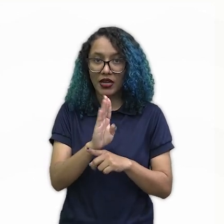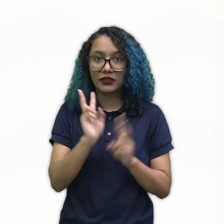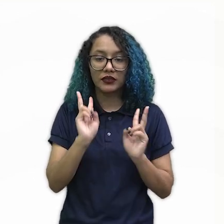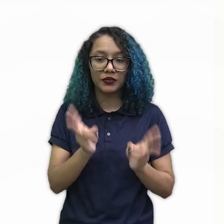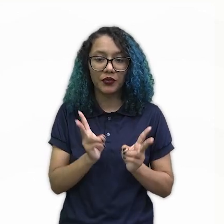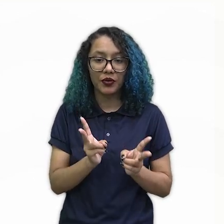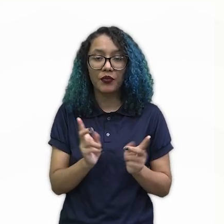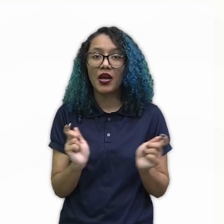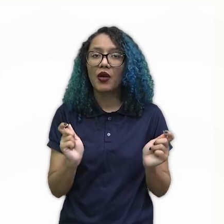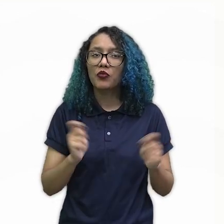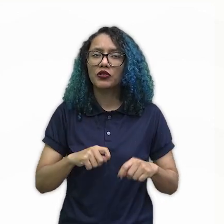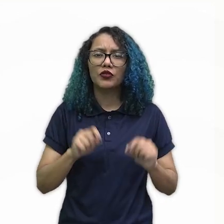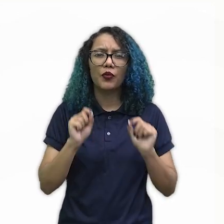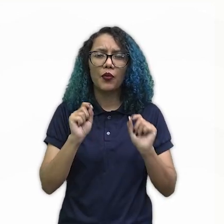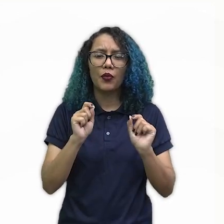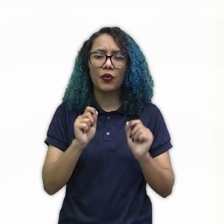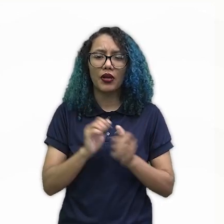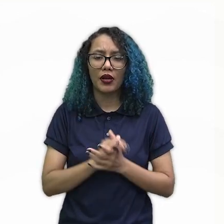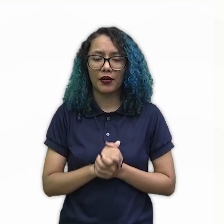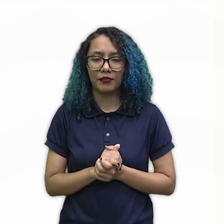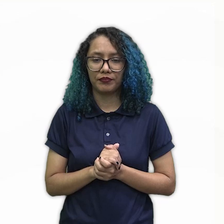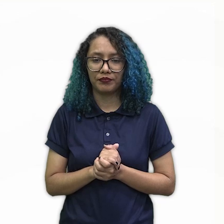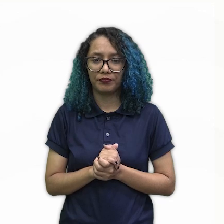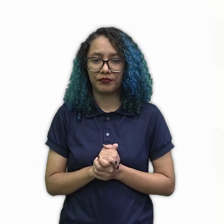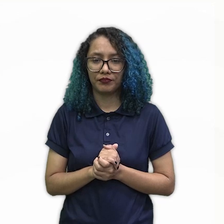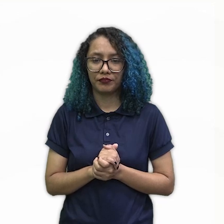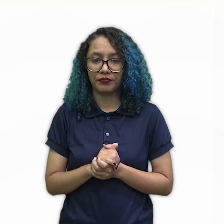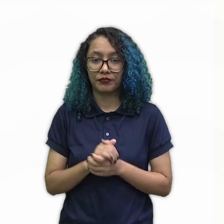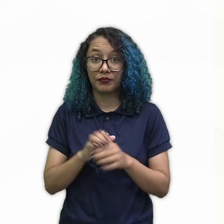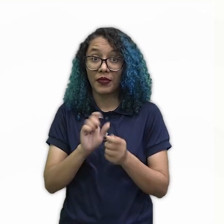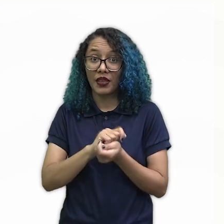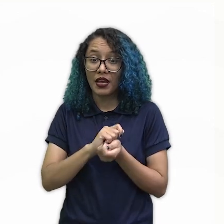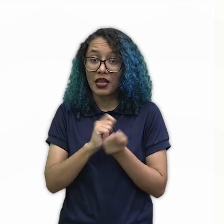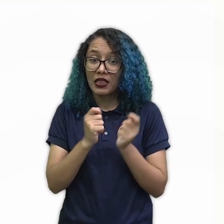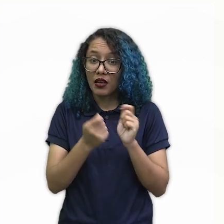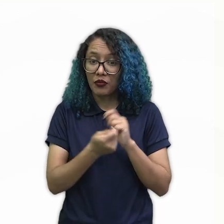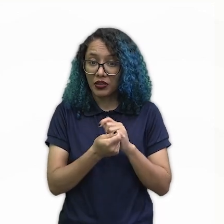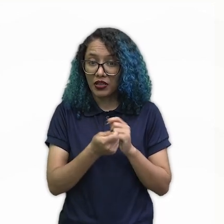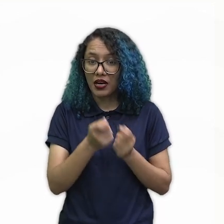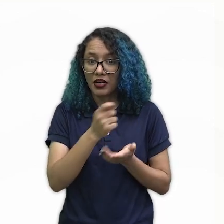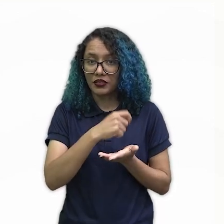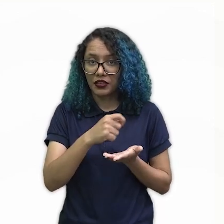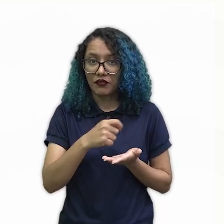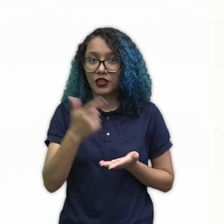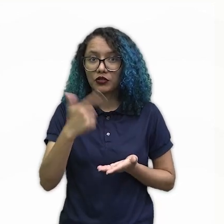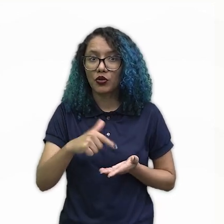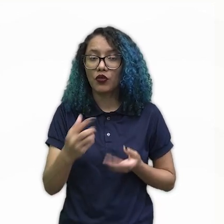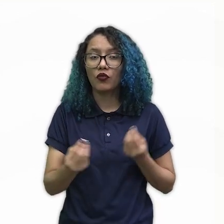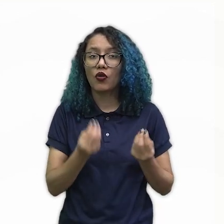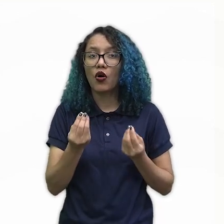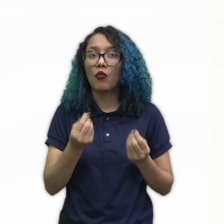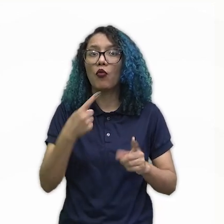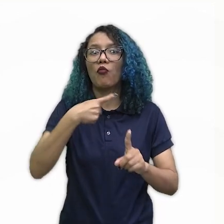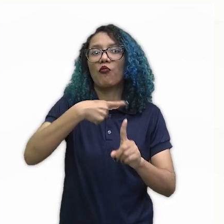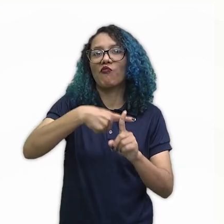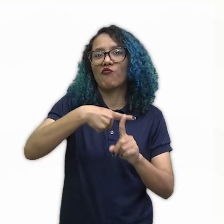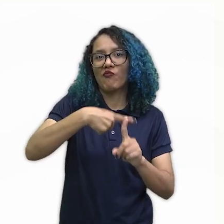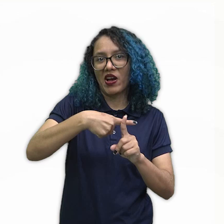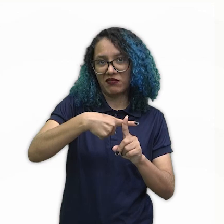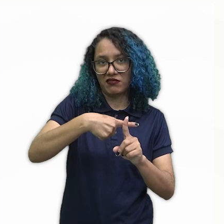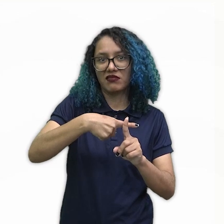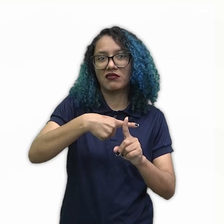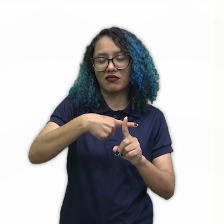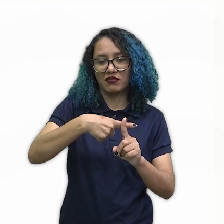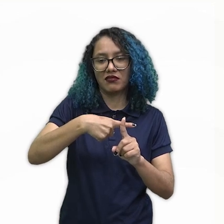eu posso desenvolver este logaritmo aí como a soma deles. Então,